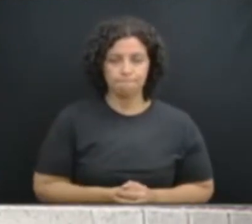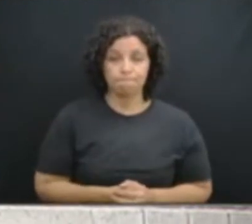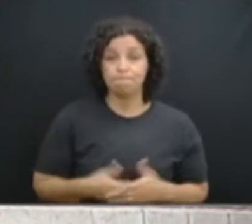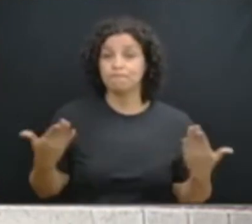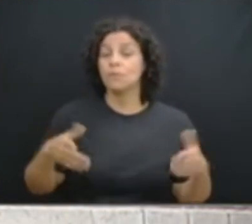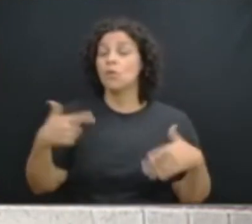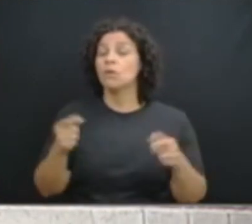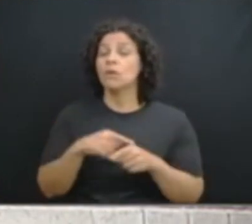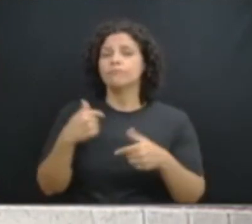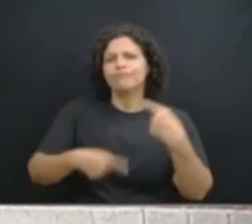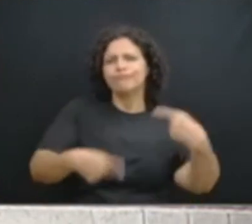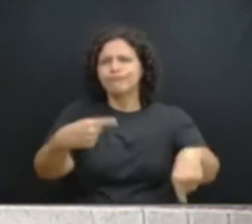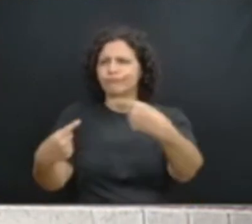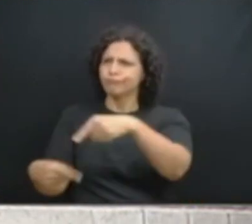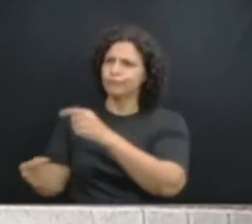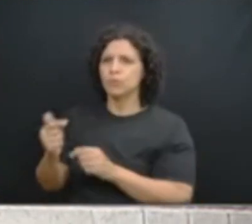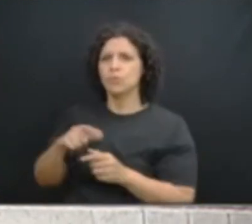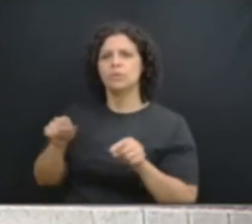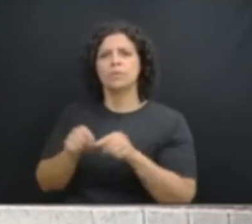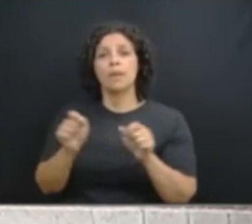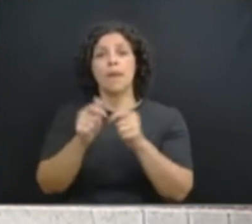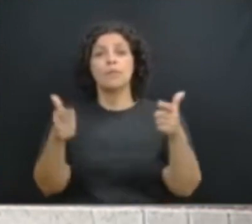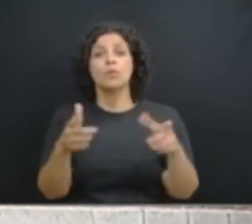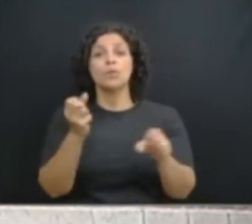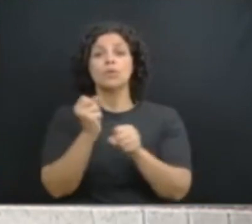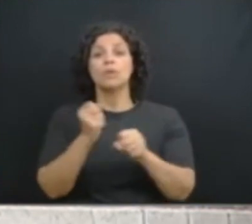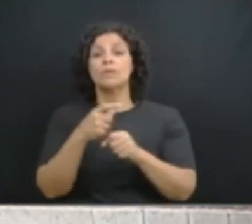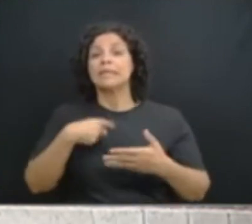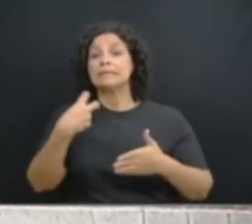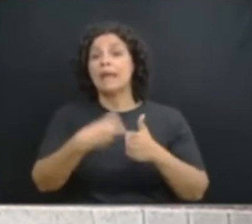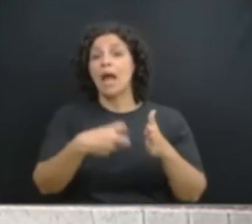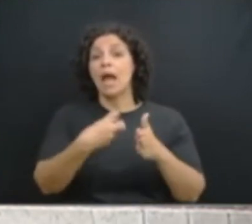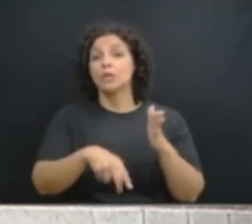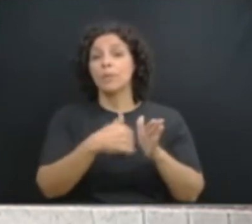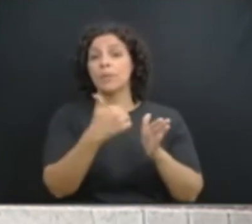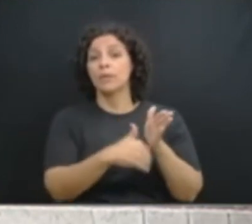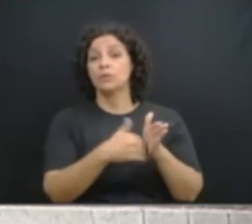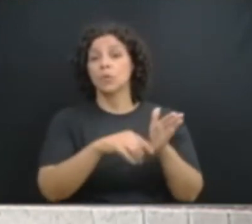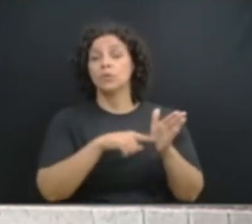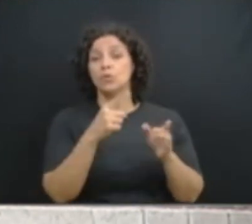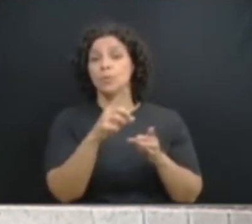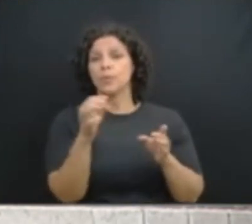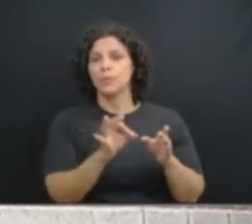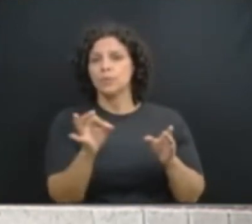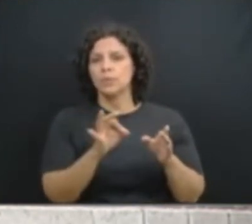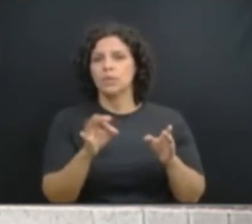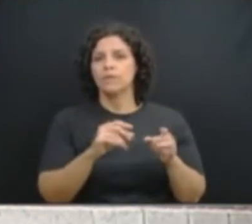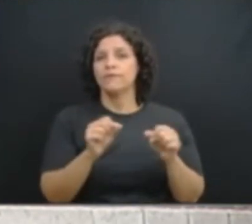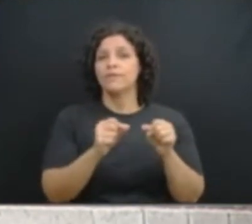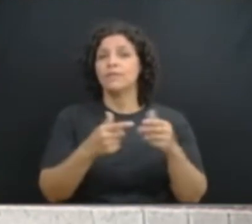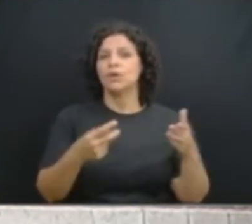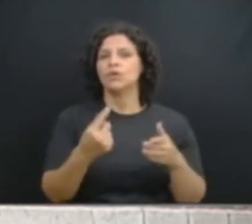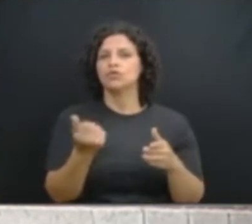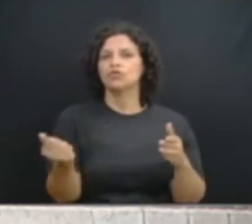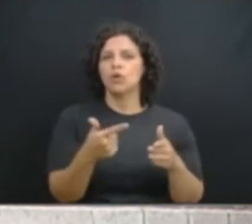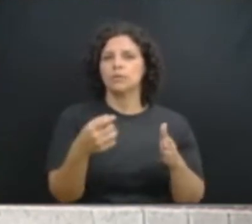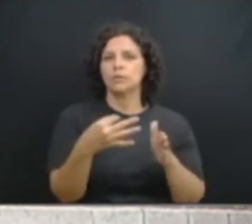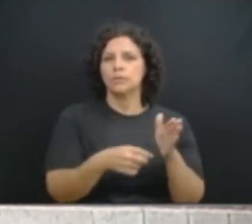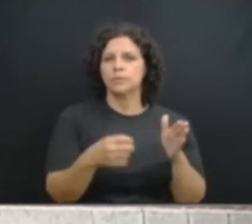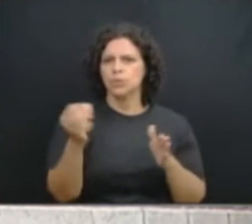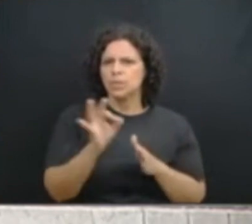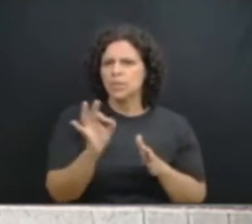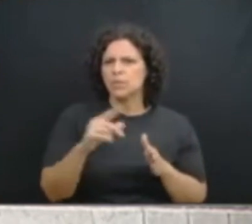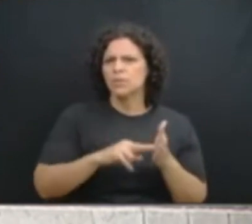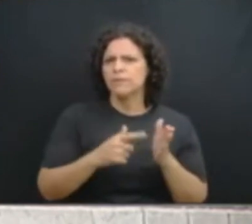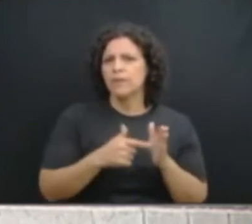Assim se começou uma discussão em aumentar a taxa de desconto do 1% e apareceu agora o 12%. O